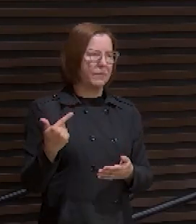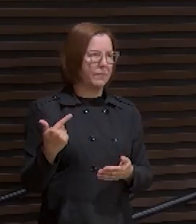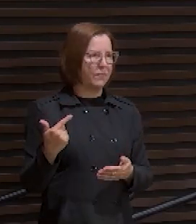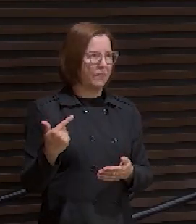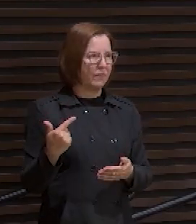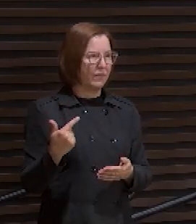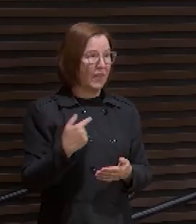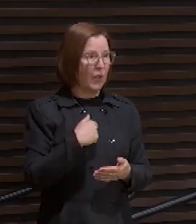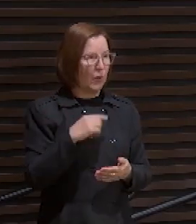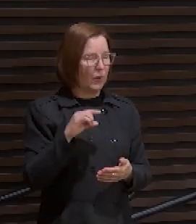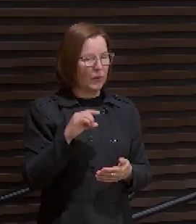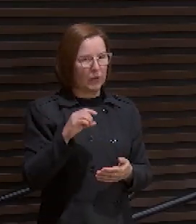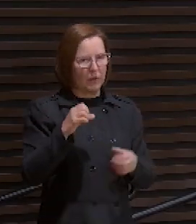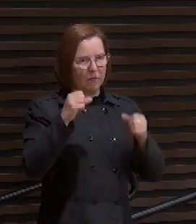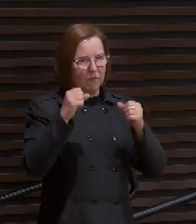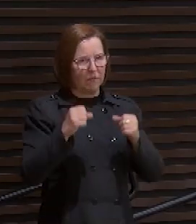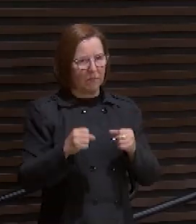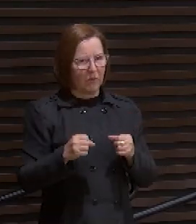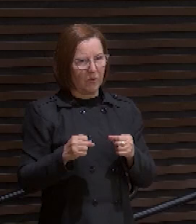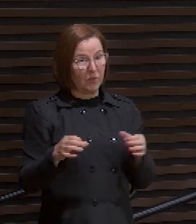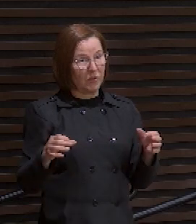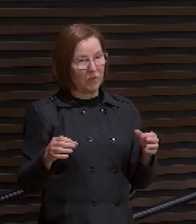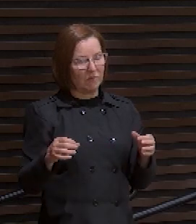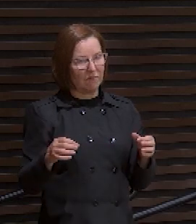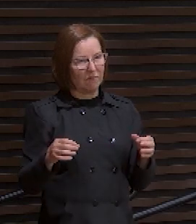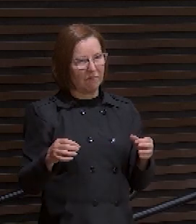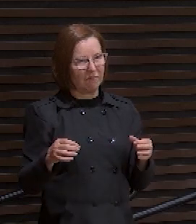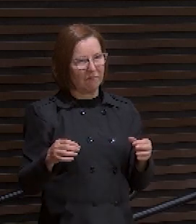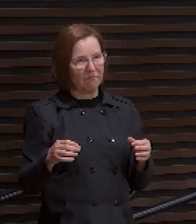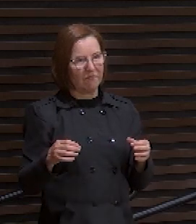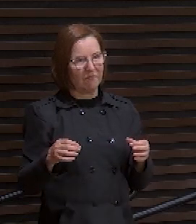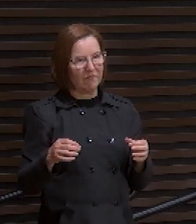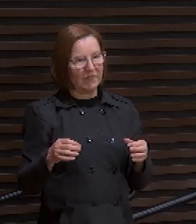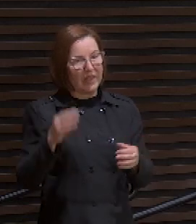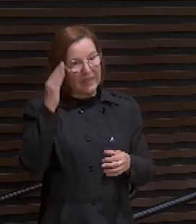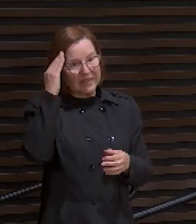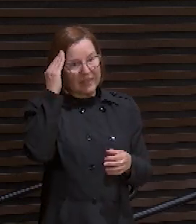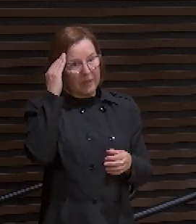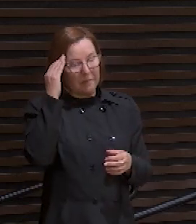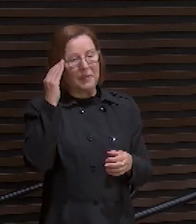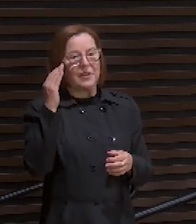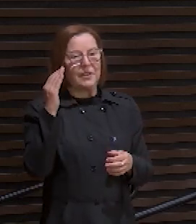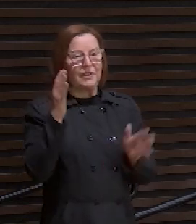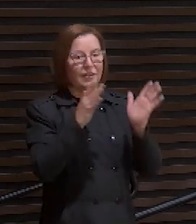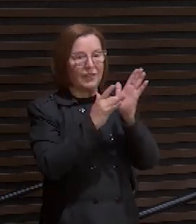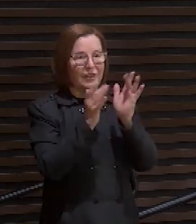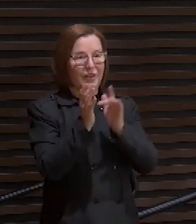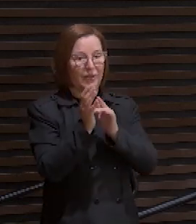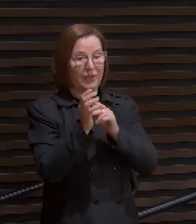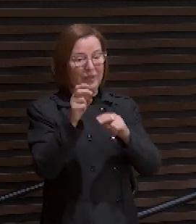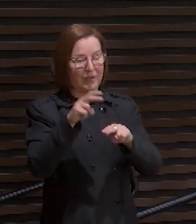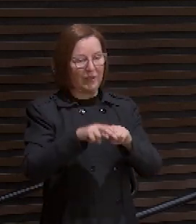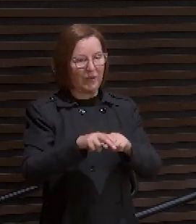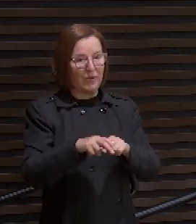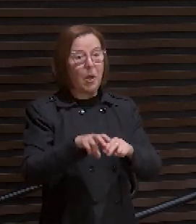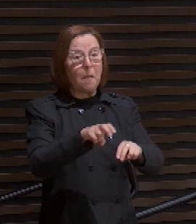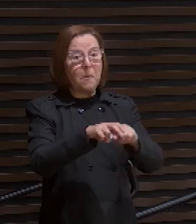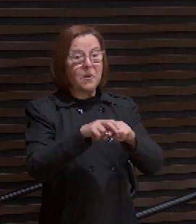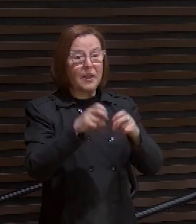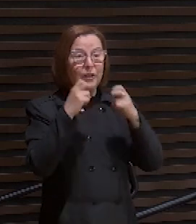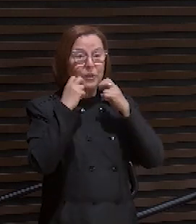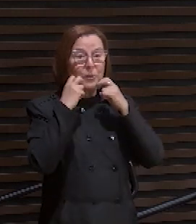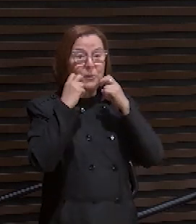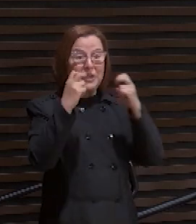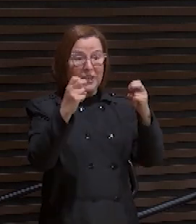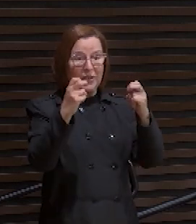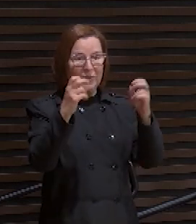eu só posso concluir que ele se assentou por causa daquele grito que ele deu lá no Calvário. Você se